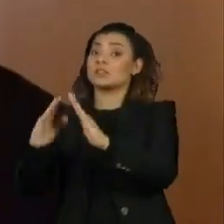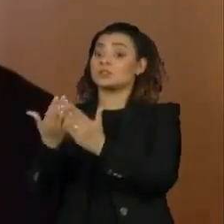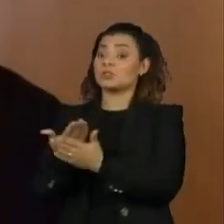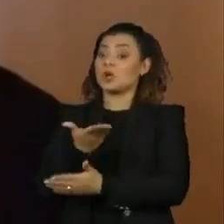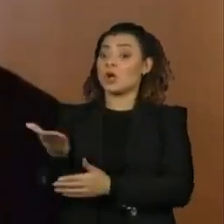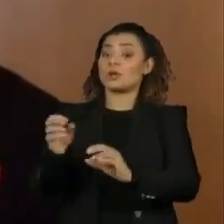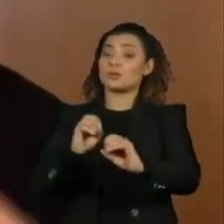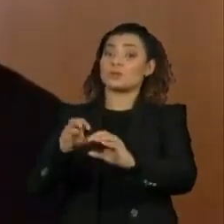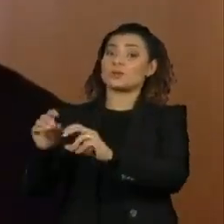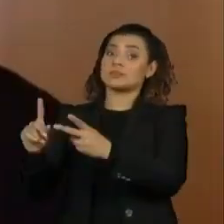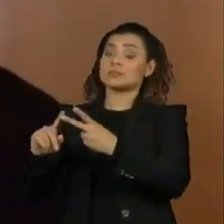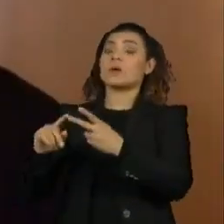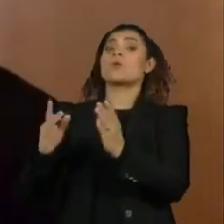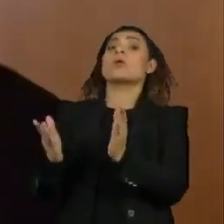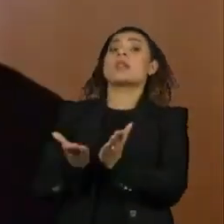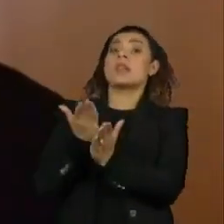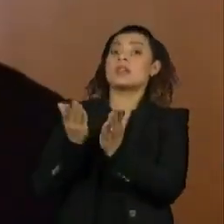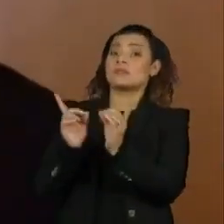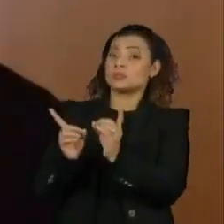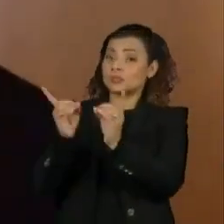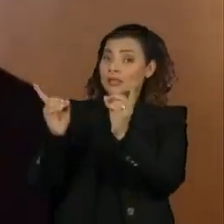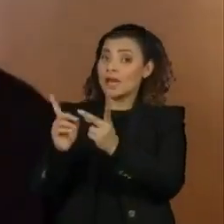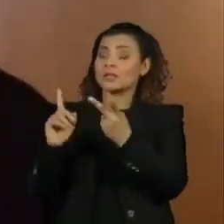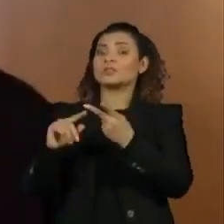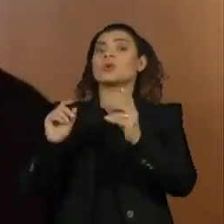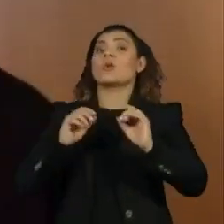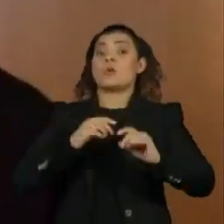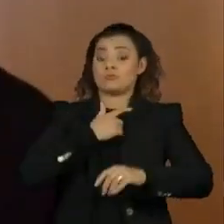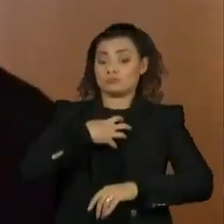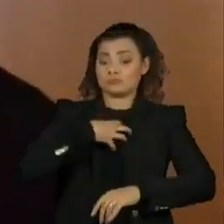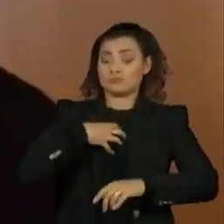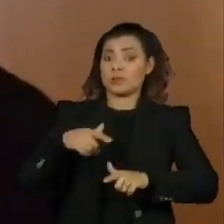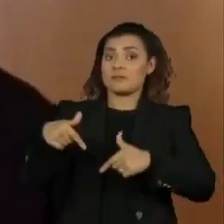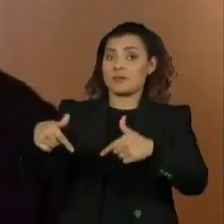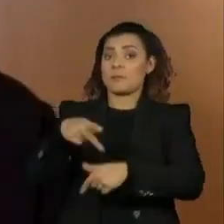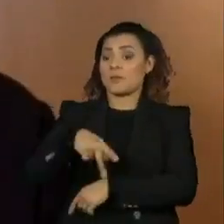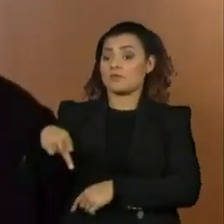escolas, na educação, nos livros didáticos, no comportamento ou não dos professores em sala de aula.